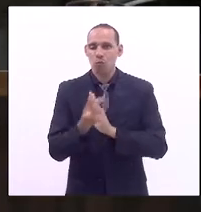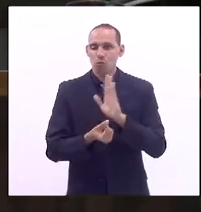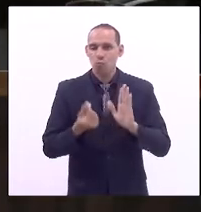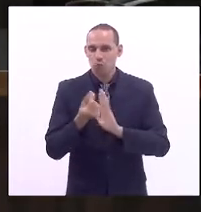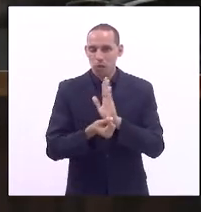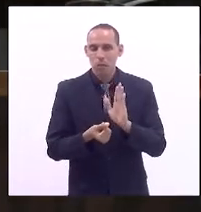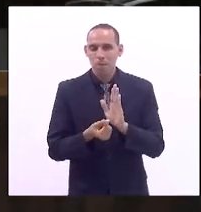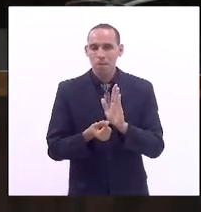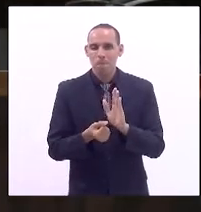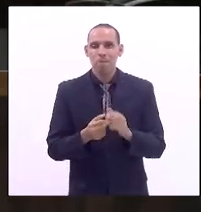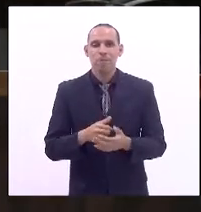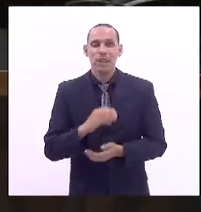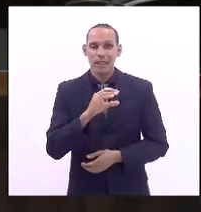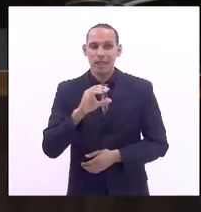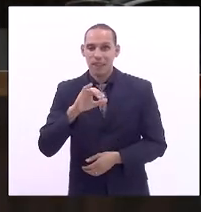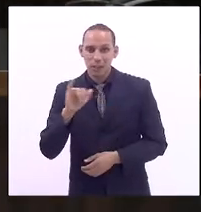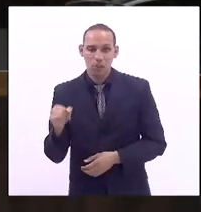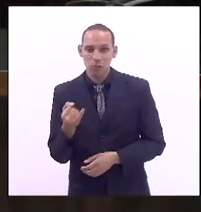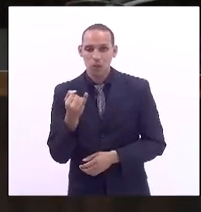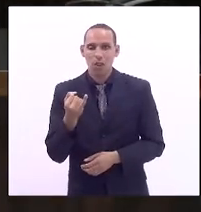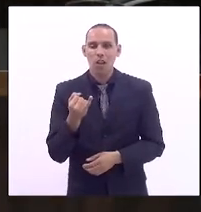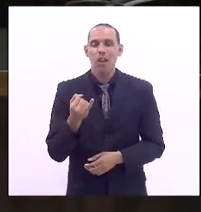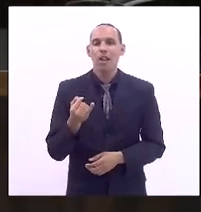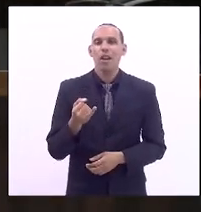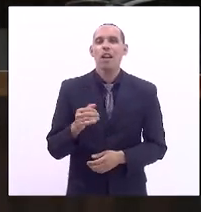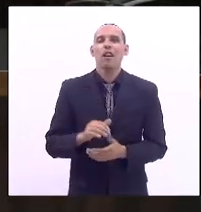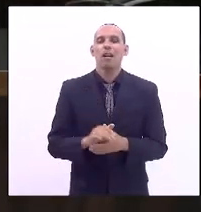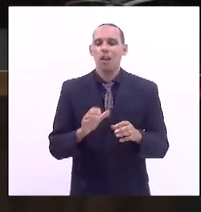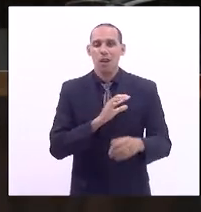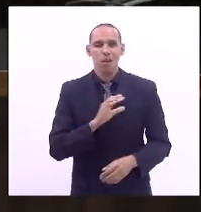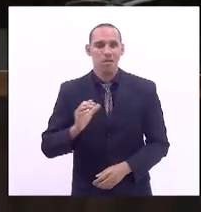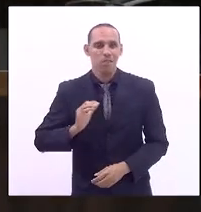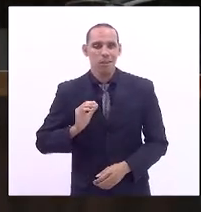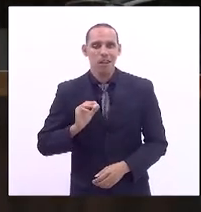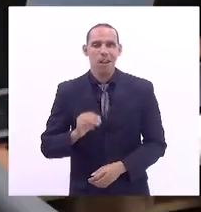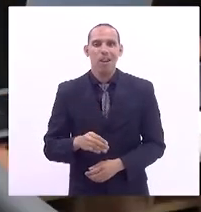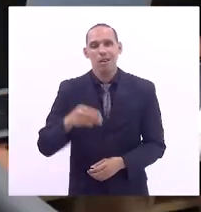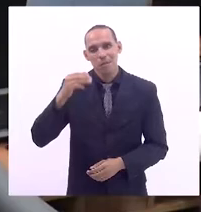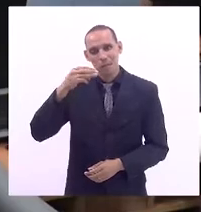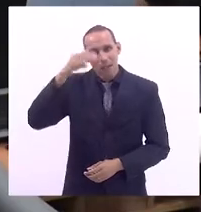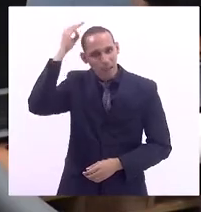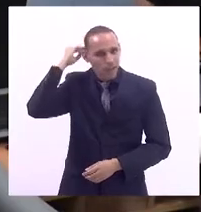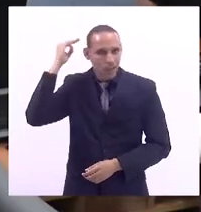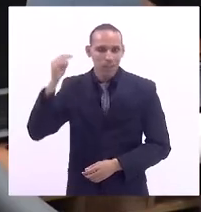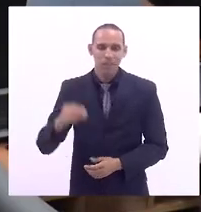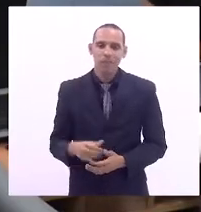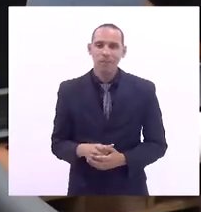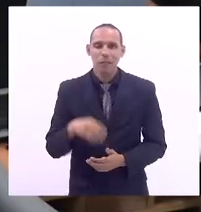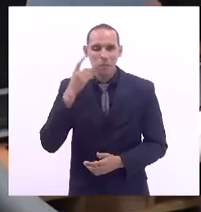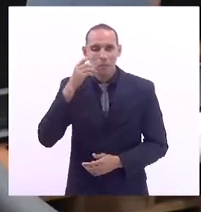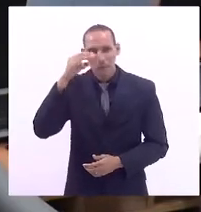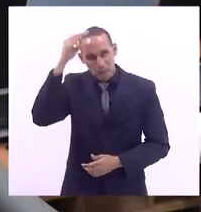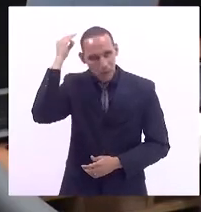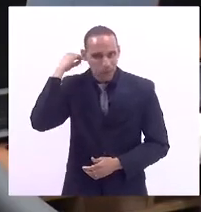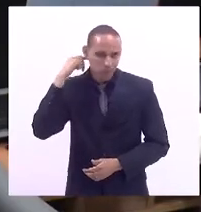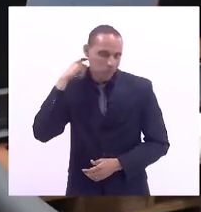e orçamento pela comissão de condição de Deputado Márcio Pacheco E aí